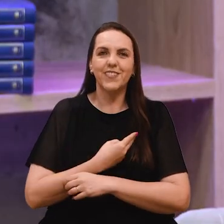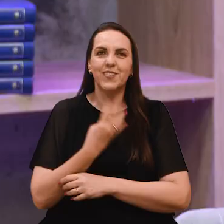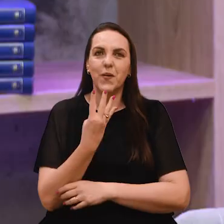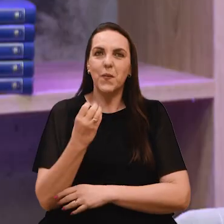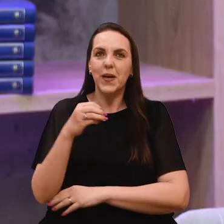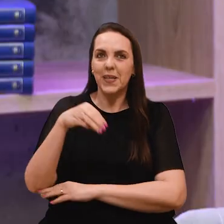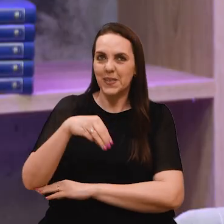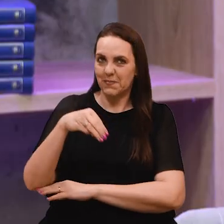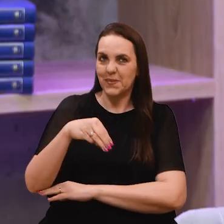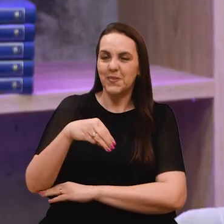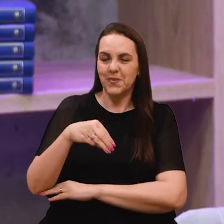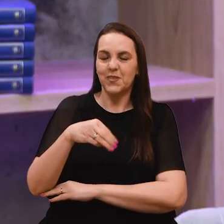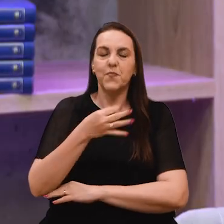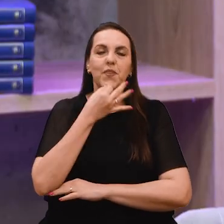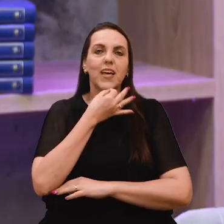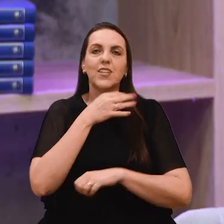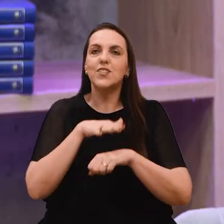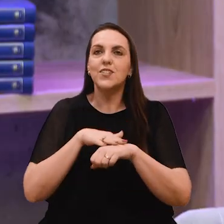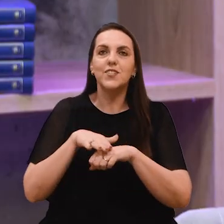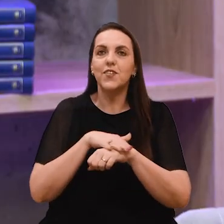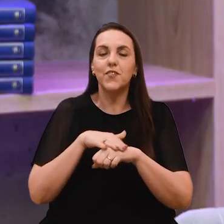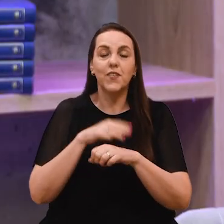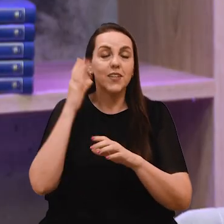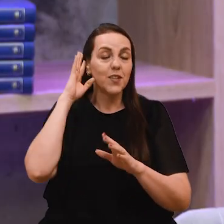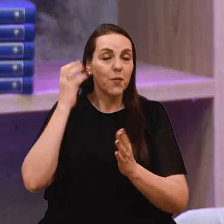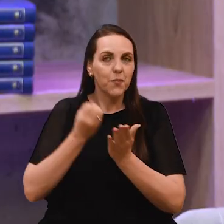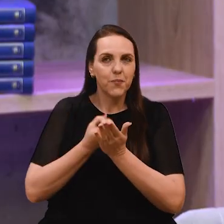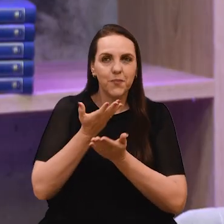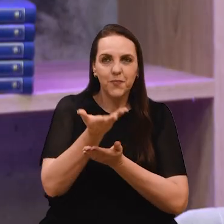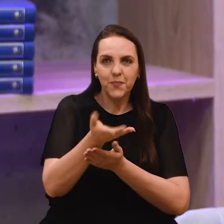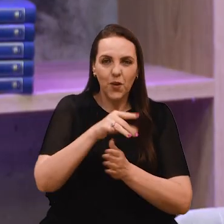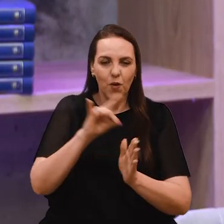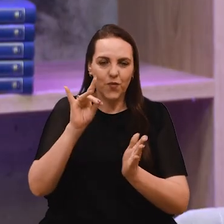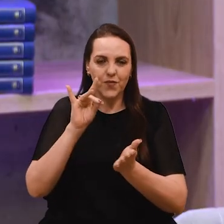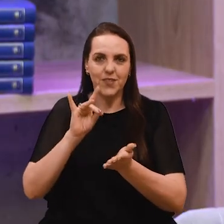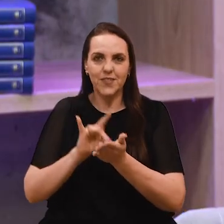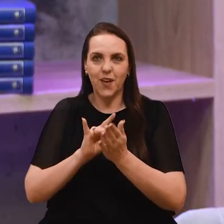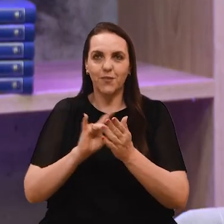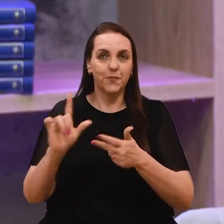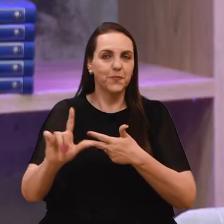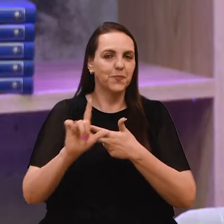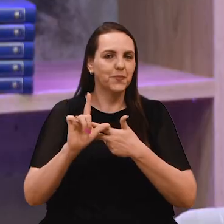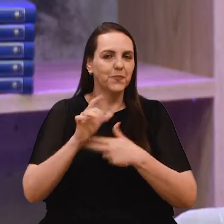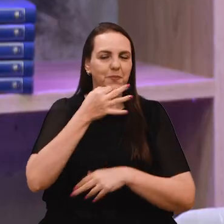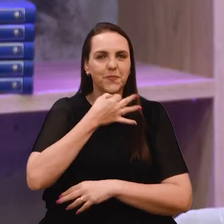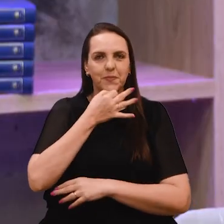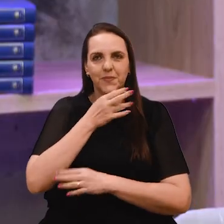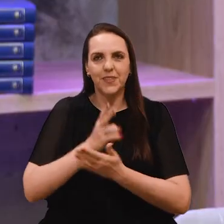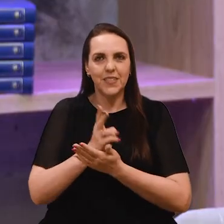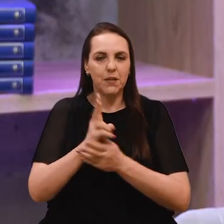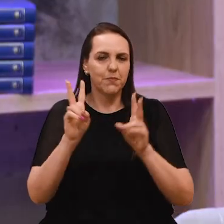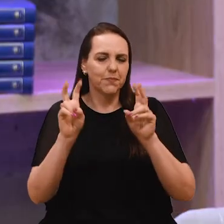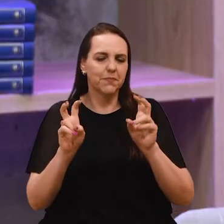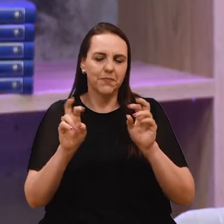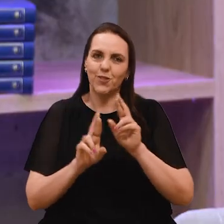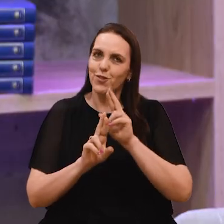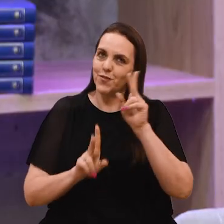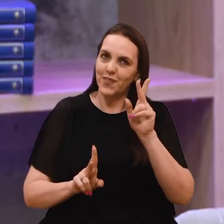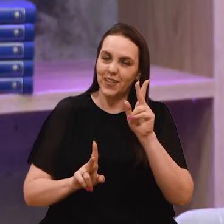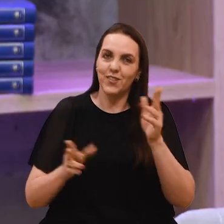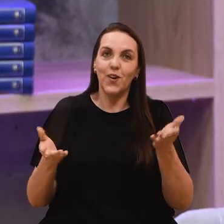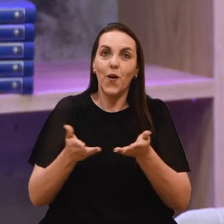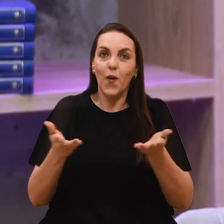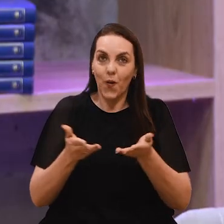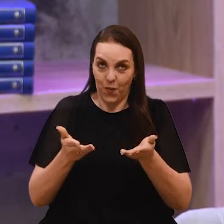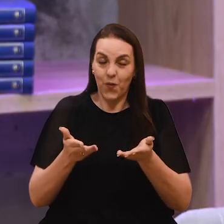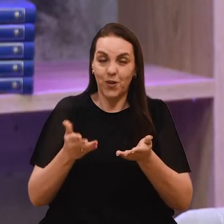40 minutos. Caxias Conversa é o podcast oficial do Legislativo Caxiense, sempre com uma temática diferente. No dia de